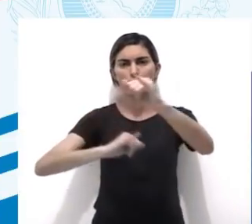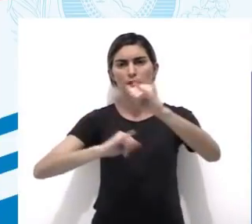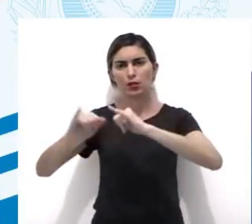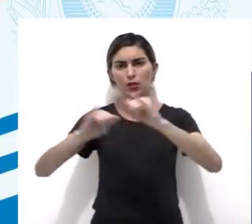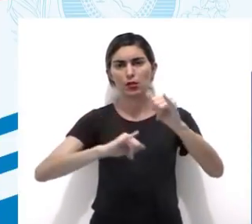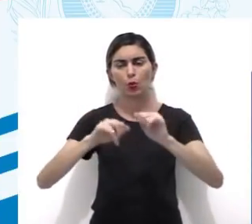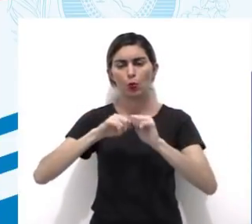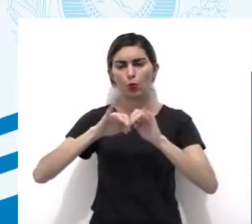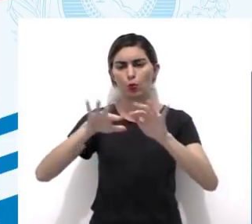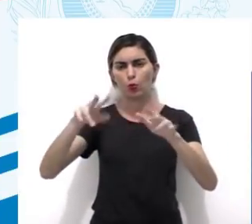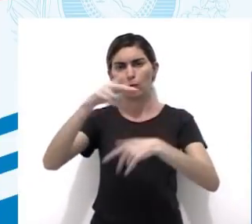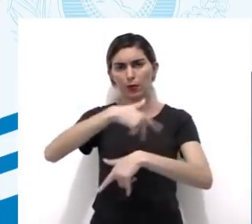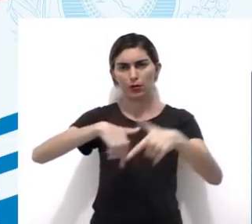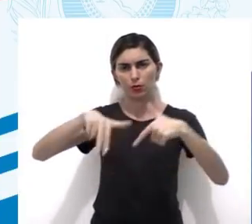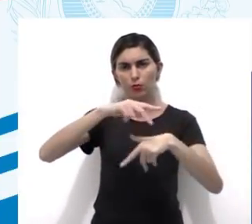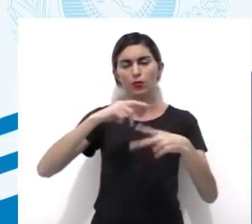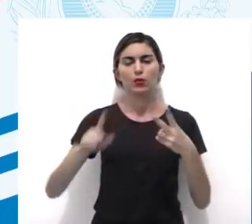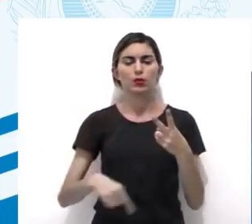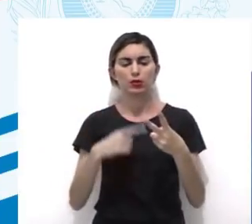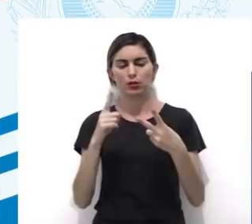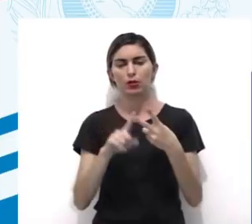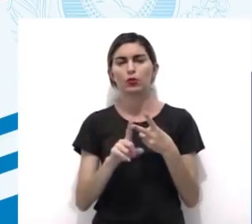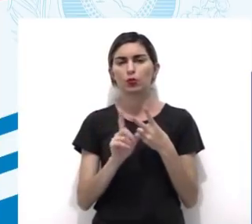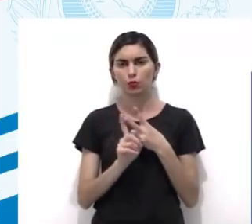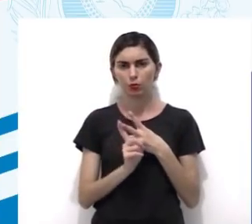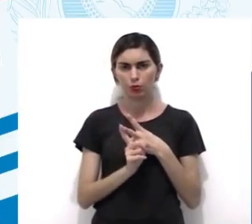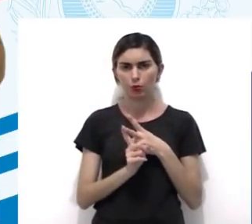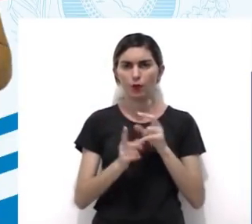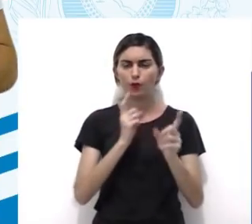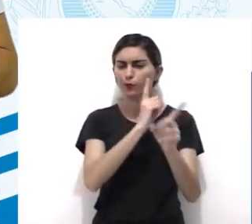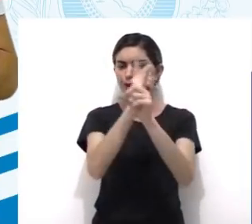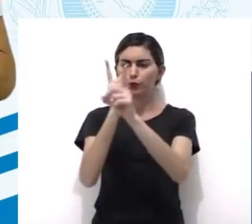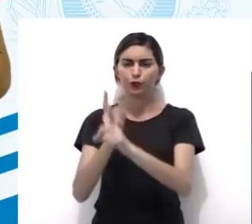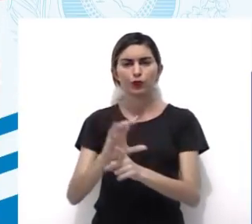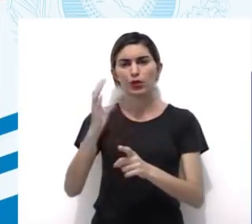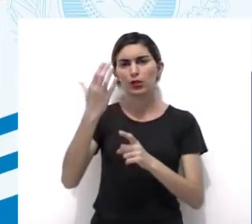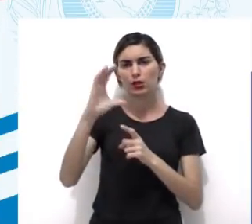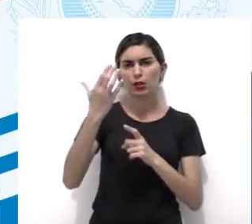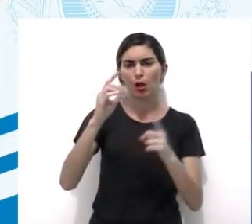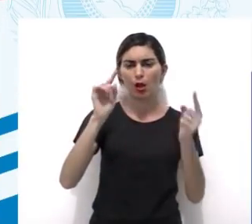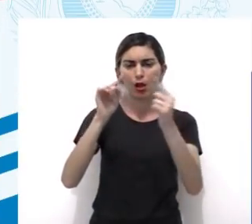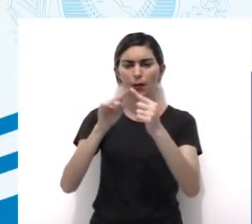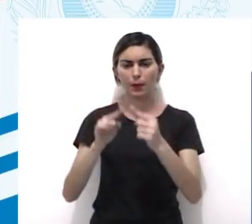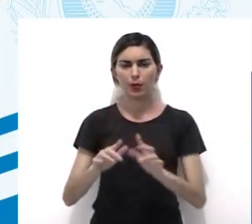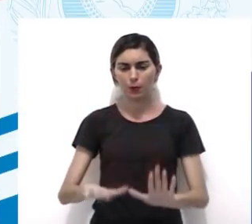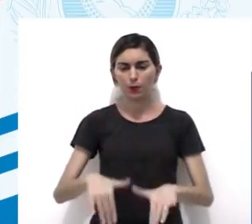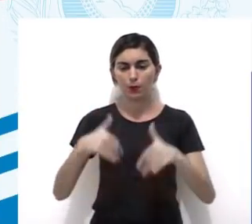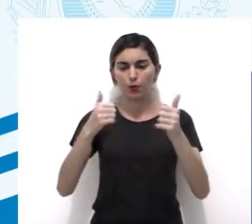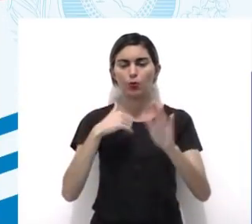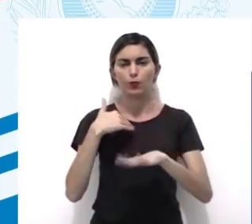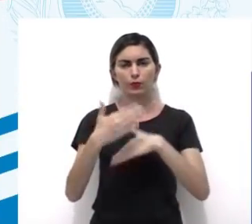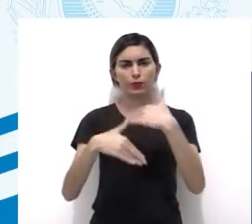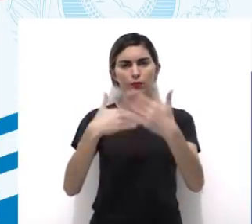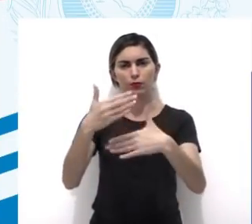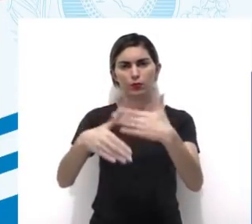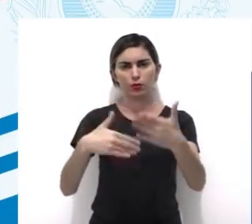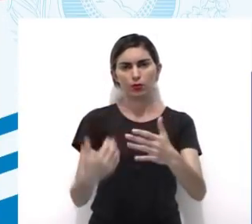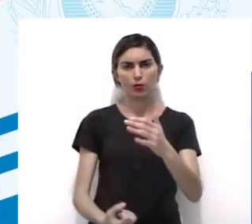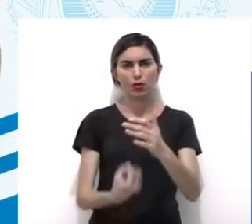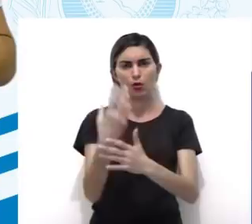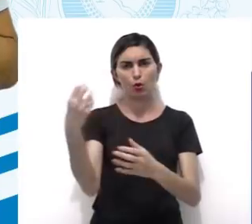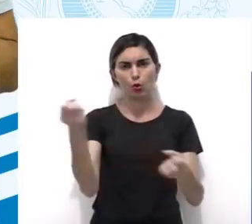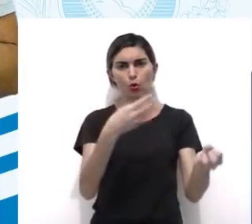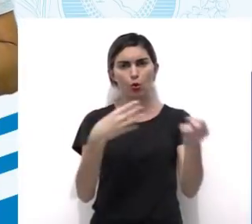informação e o fluxo de pessoas. Um segundo aspecto são as descobertas científicas aplicadas na melhoria dos processos e da